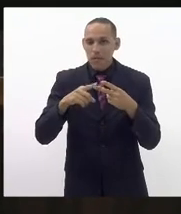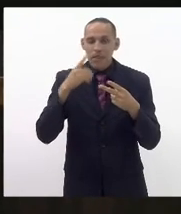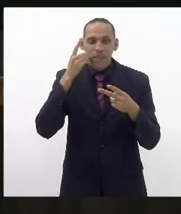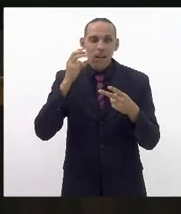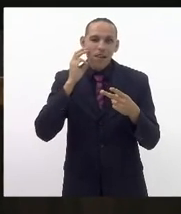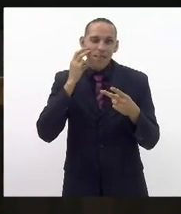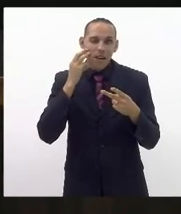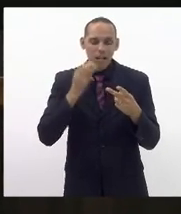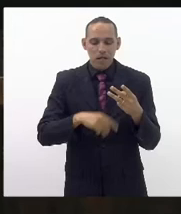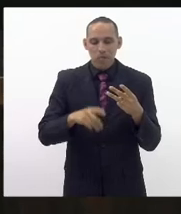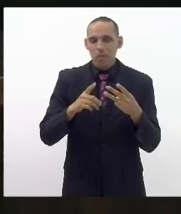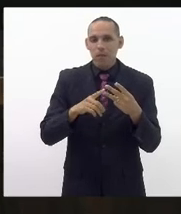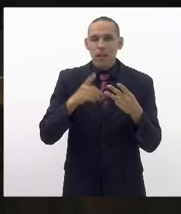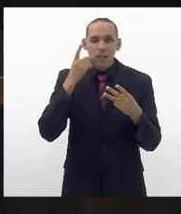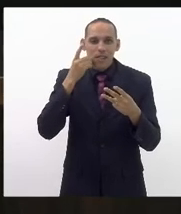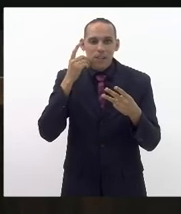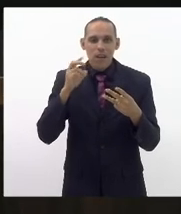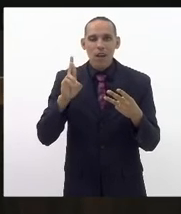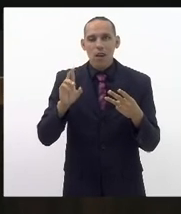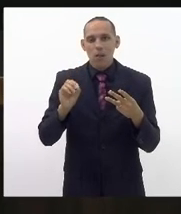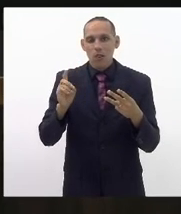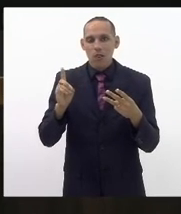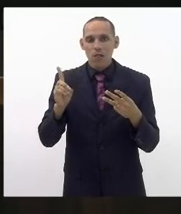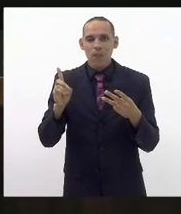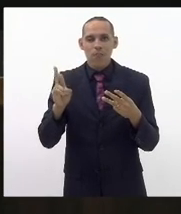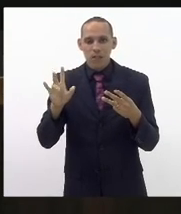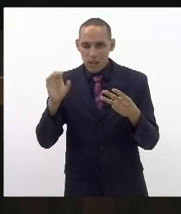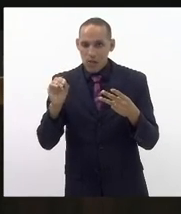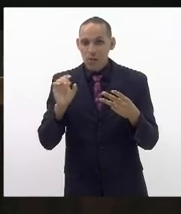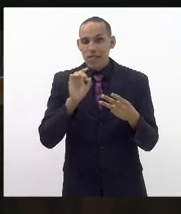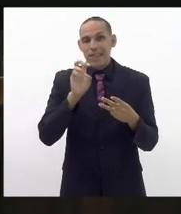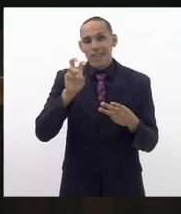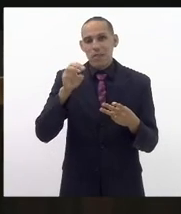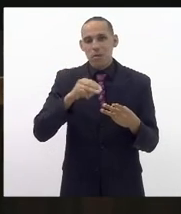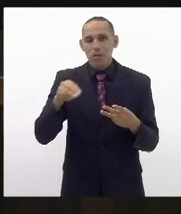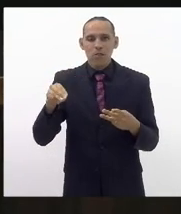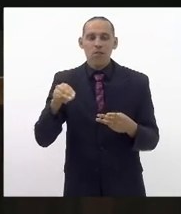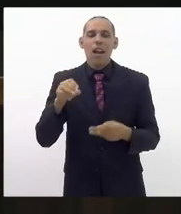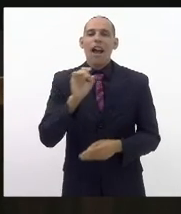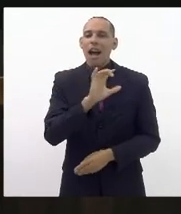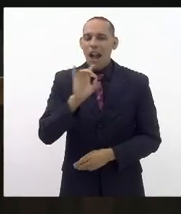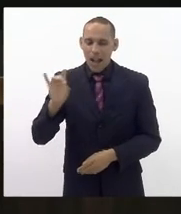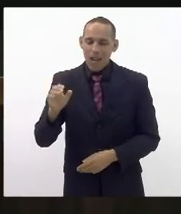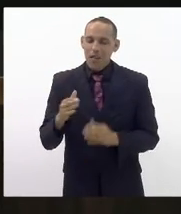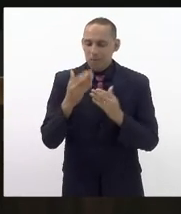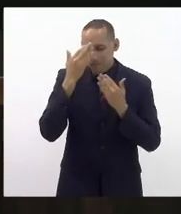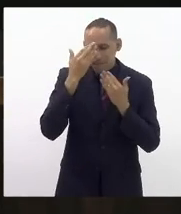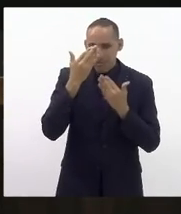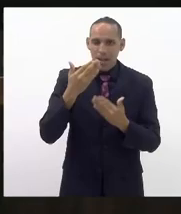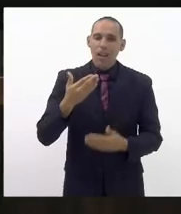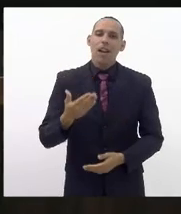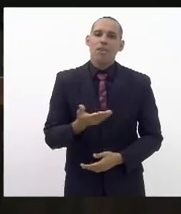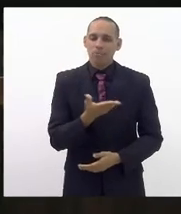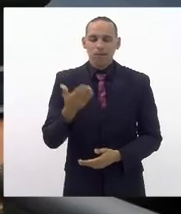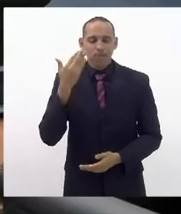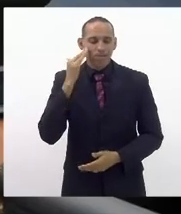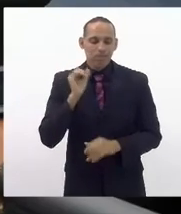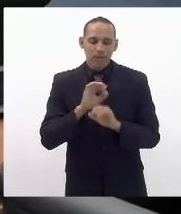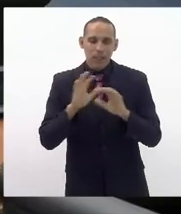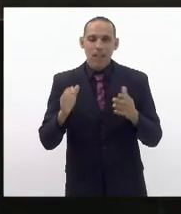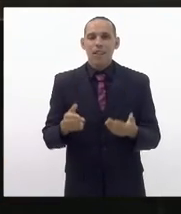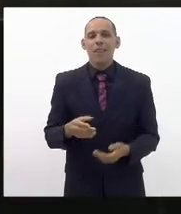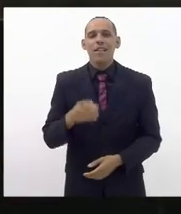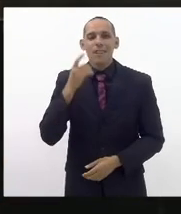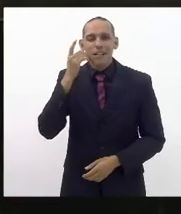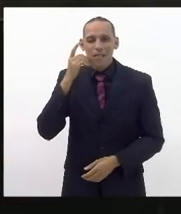deputado Valdec Carneiro, em seguida deputado Rodrigo Amorim, por apenas 5 minutos, agradecendo a compreensão. Deputado Luiz Paulo.